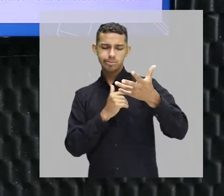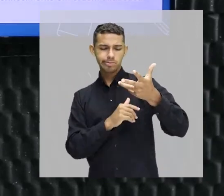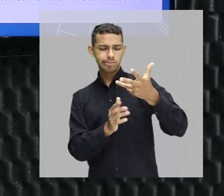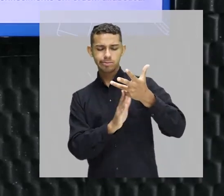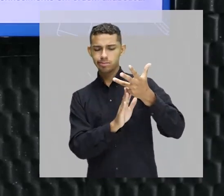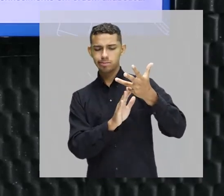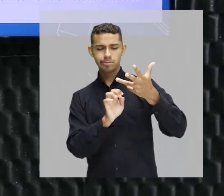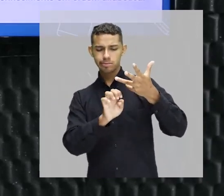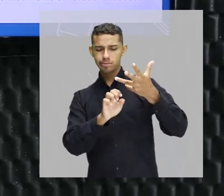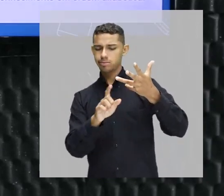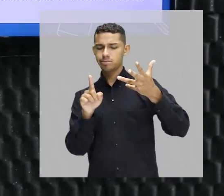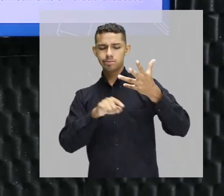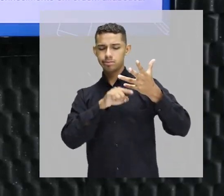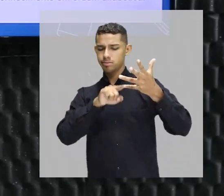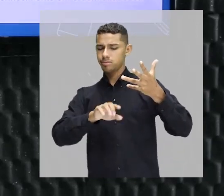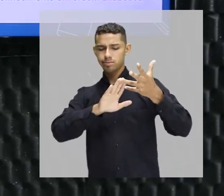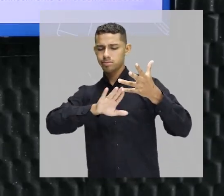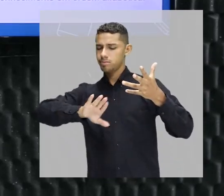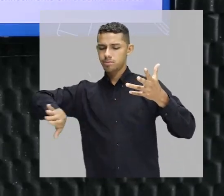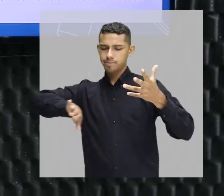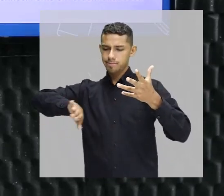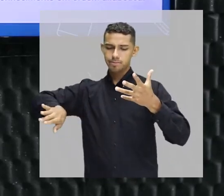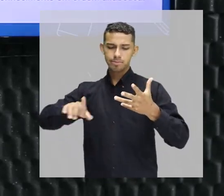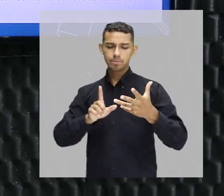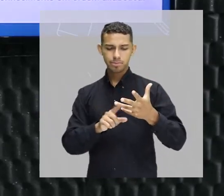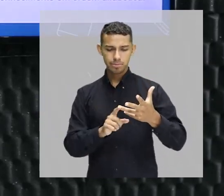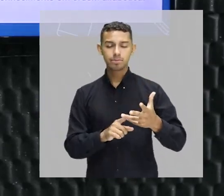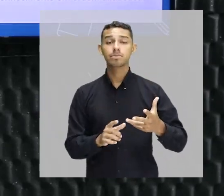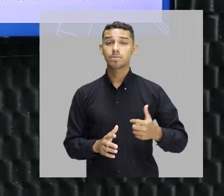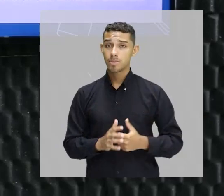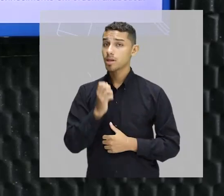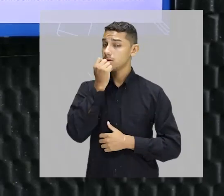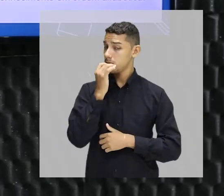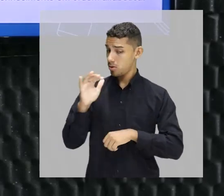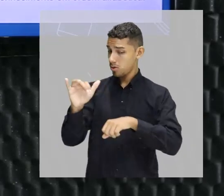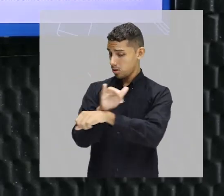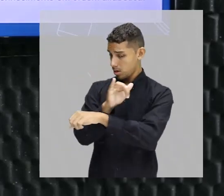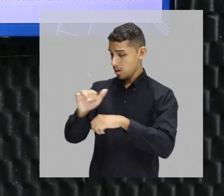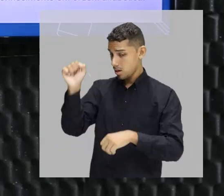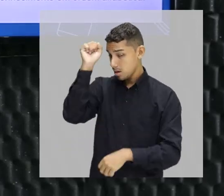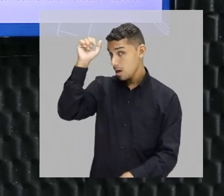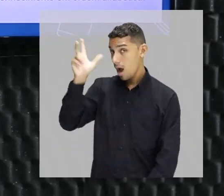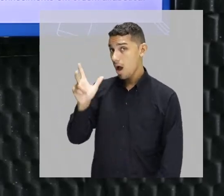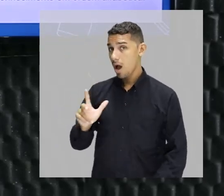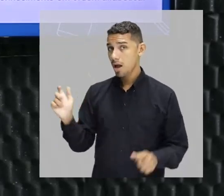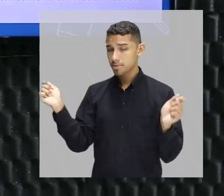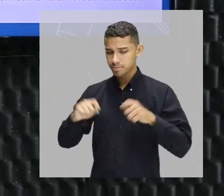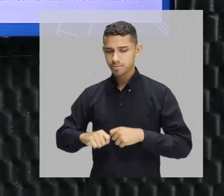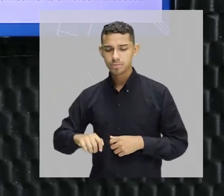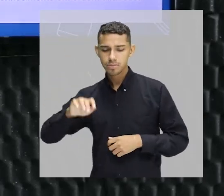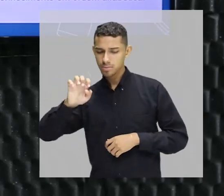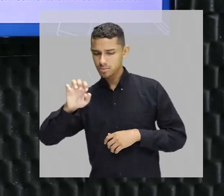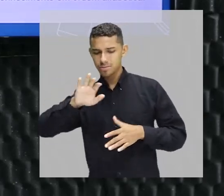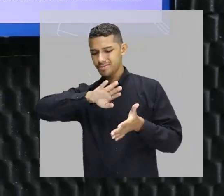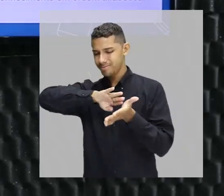logo eliminar. Resolver questões por eliminação é uma boa estratégia. Então, essa opção aí vocês já iam eliminar logo de cara, né? Então,